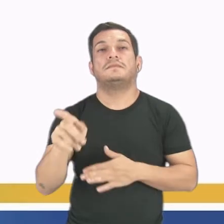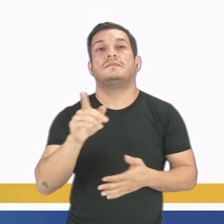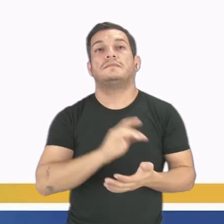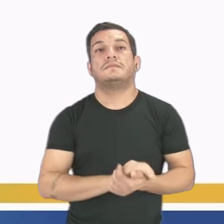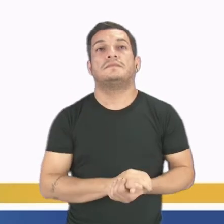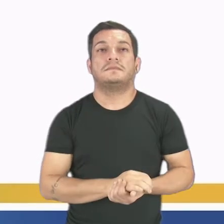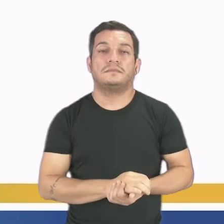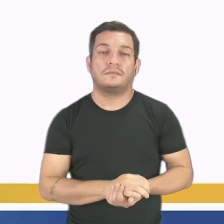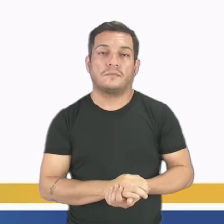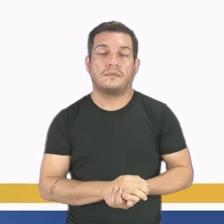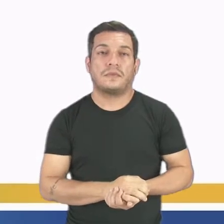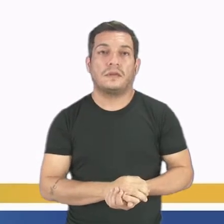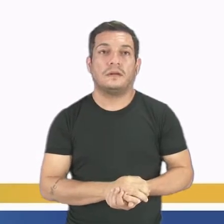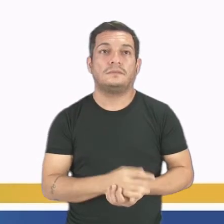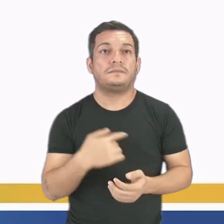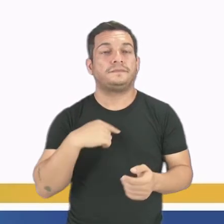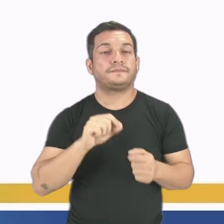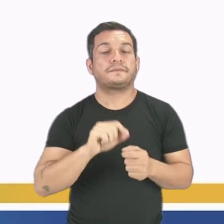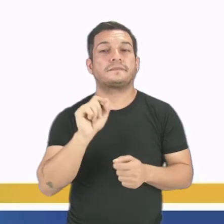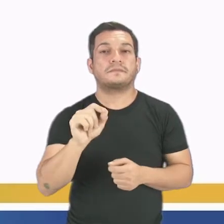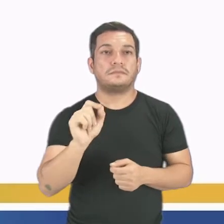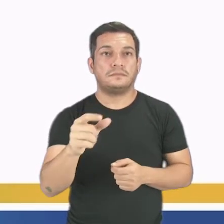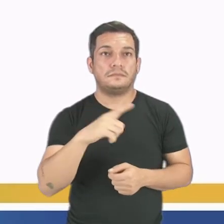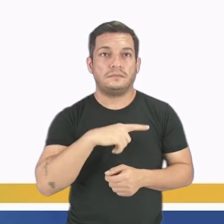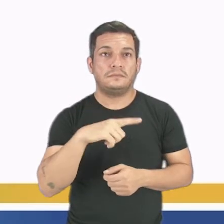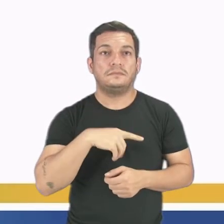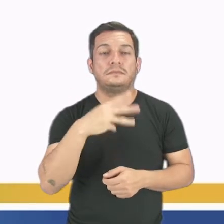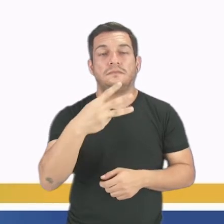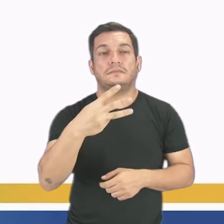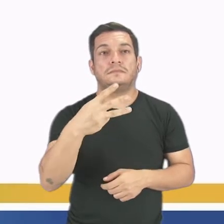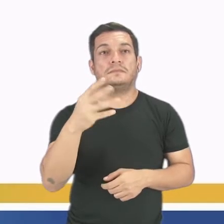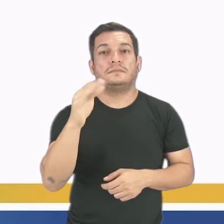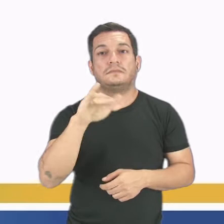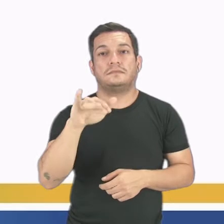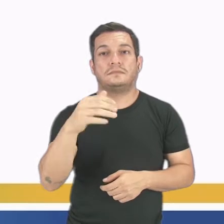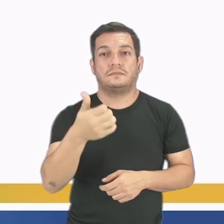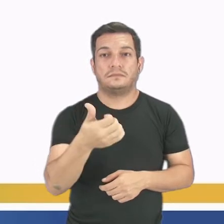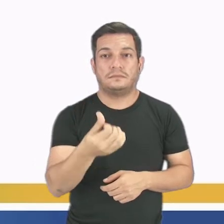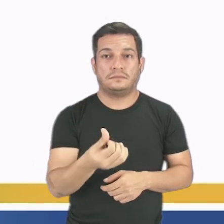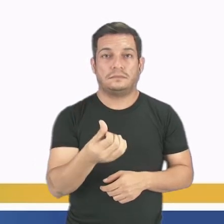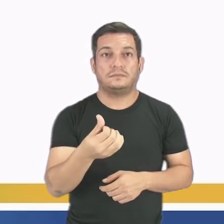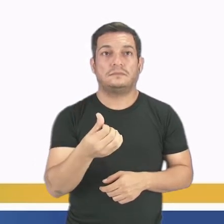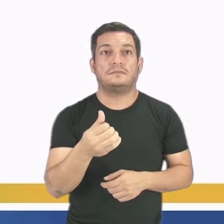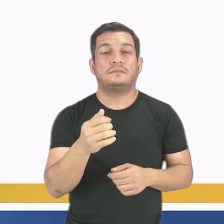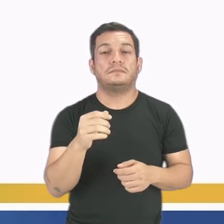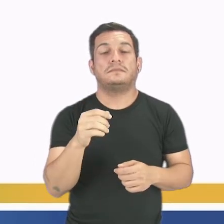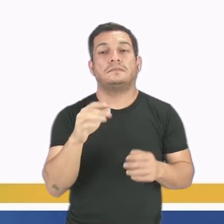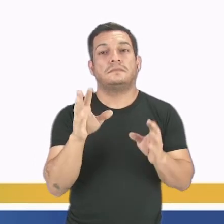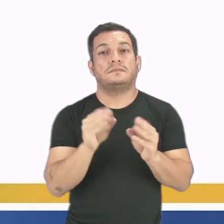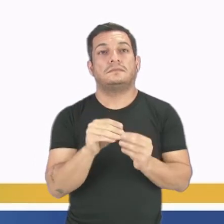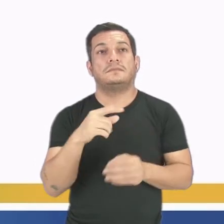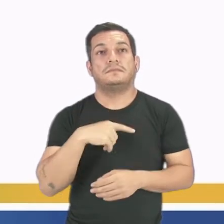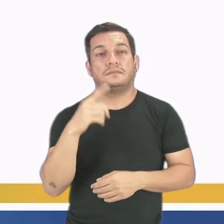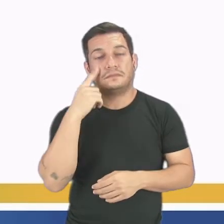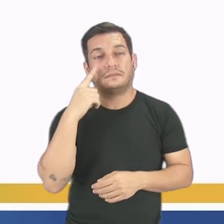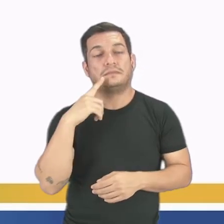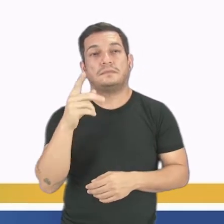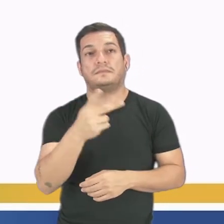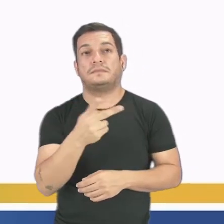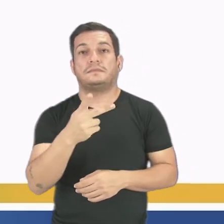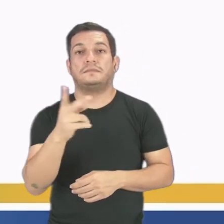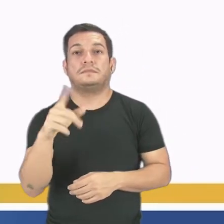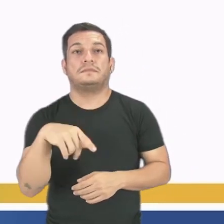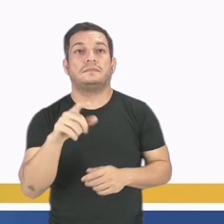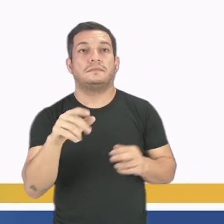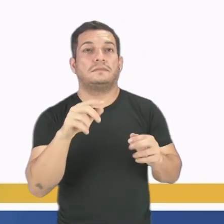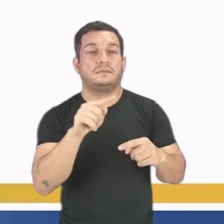da probabilidade, o que eu faço? Eu tenho 3 sobre 16, simplificando, haja vista que ambos